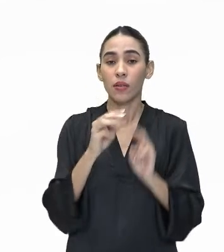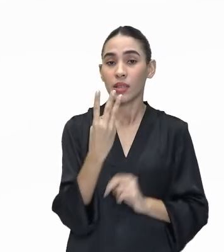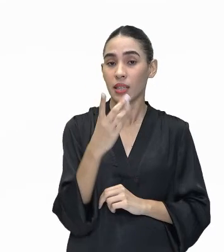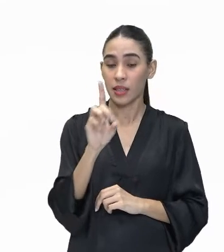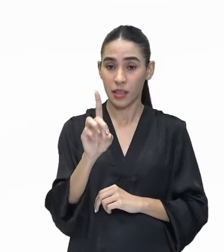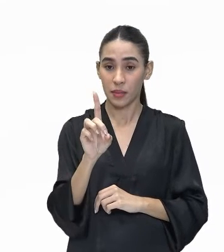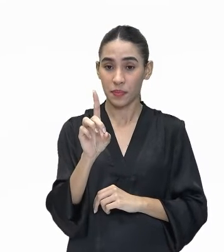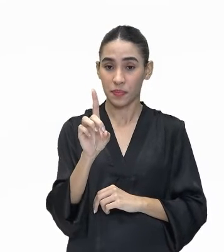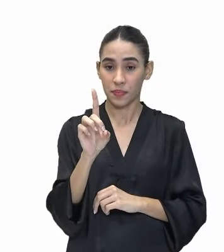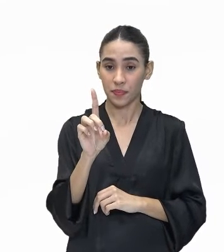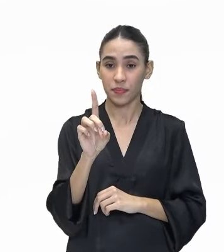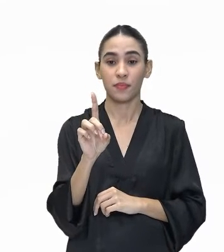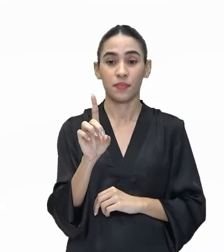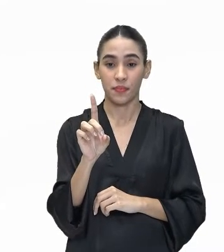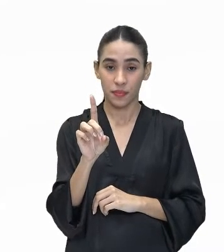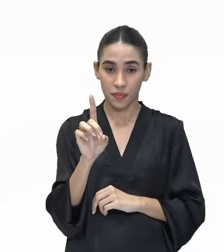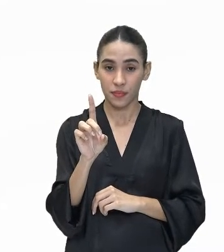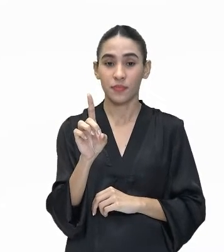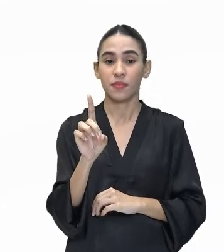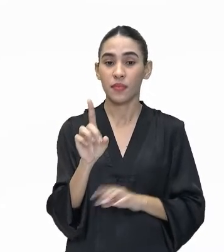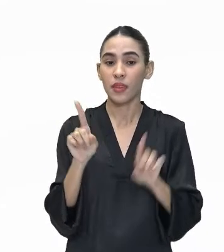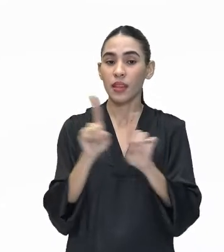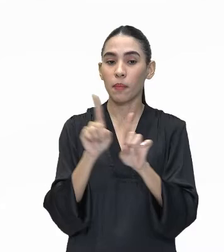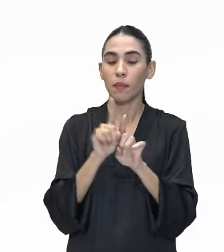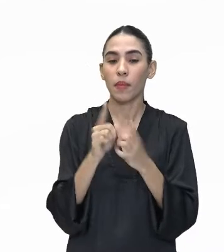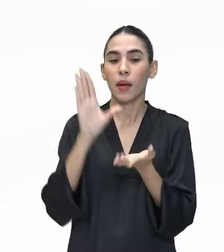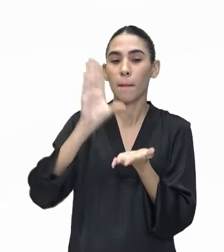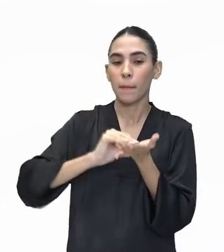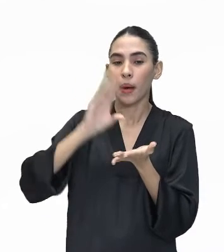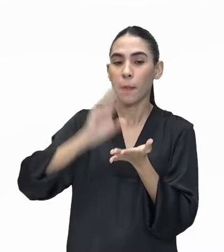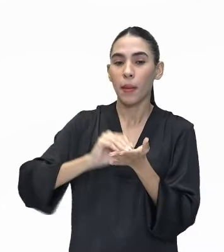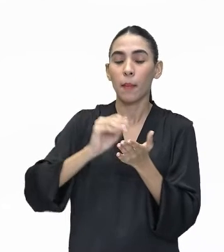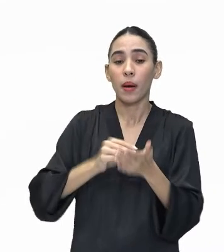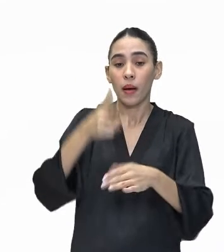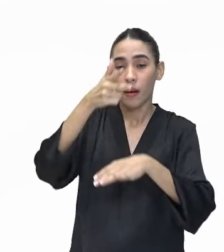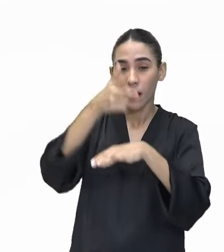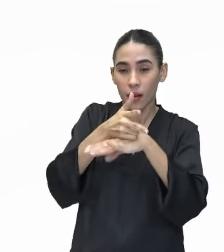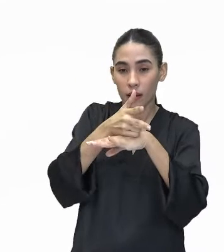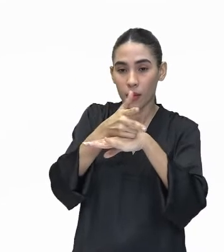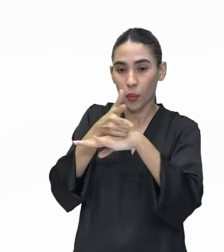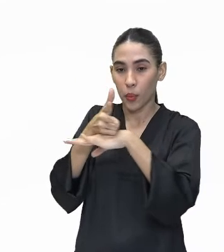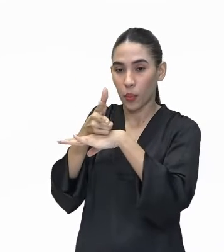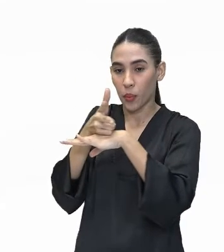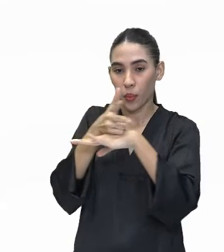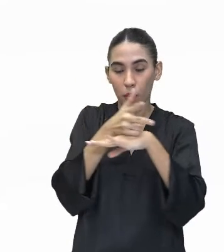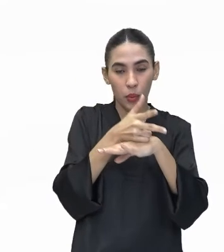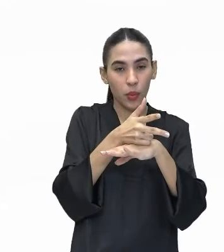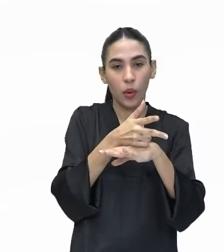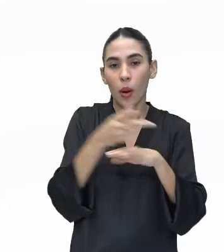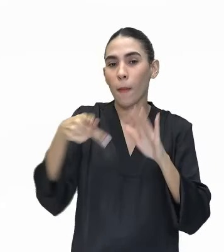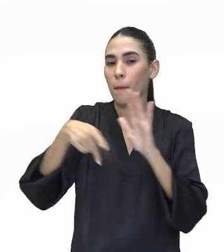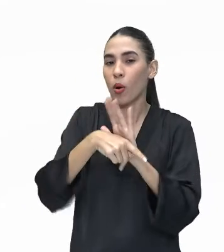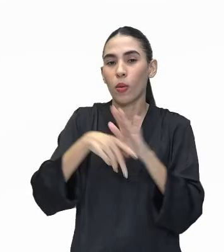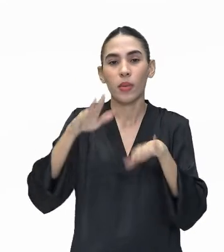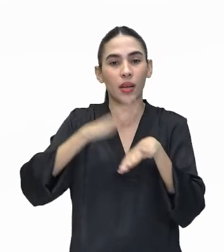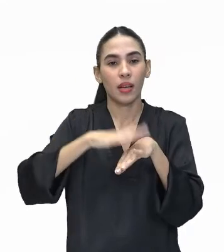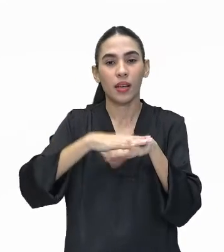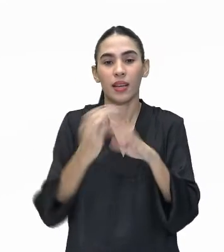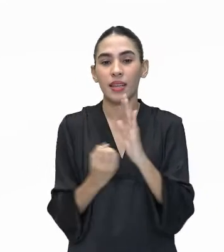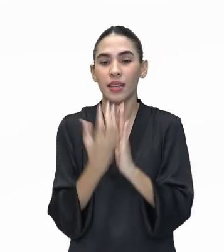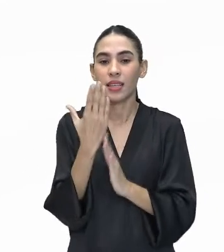visualizações 3D e gravação com câmeras que foram feitas especialmente para